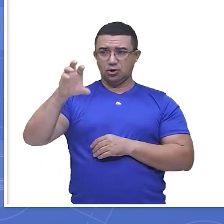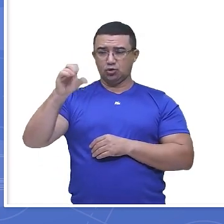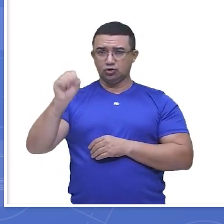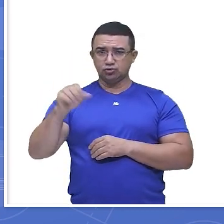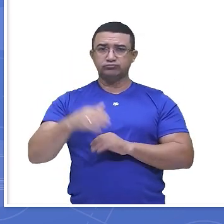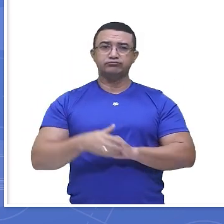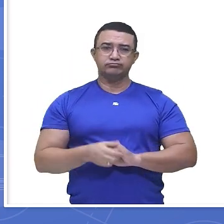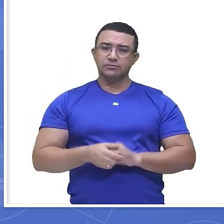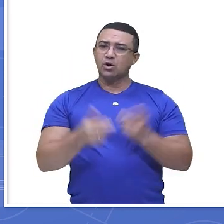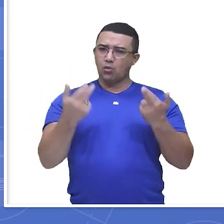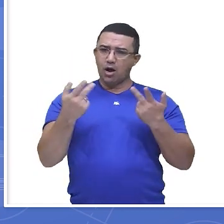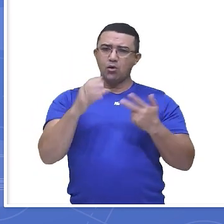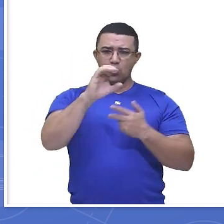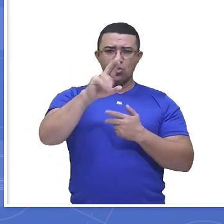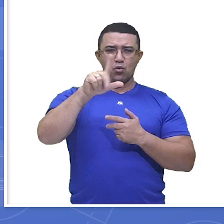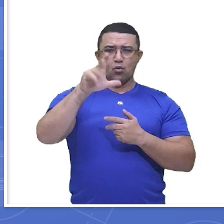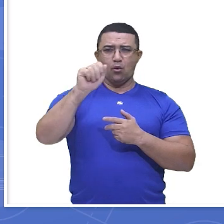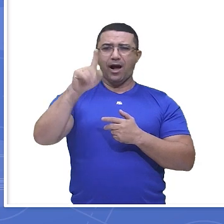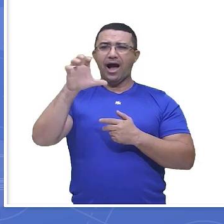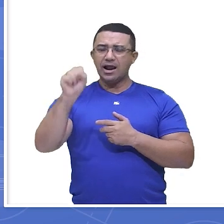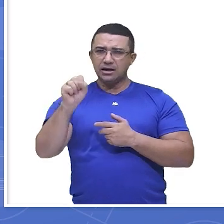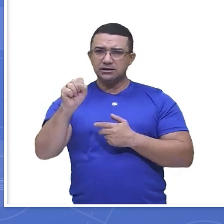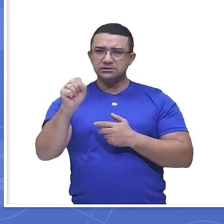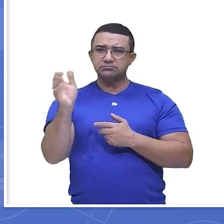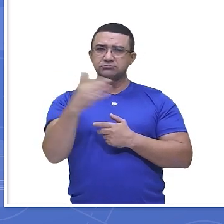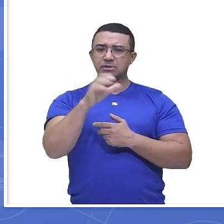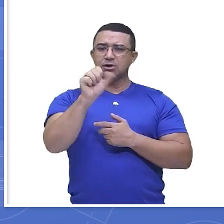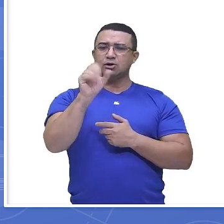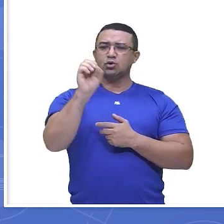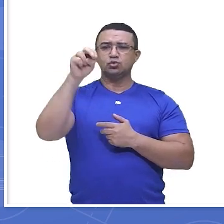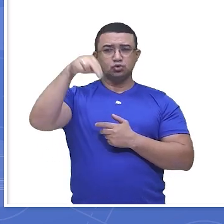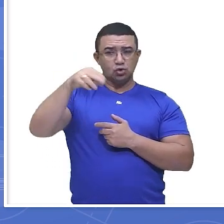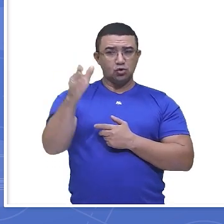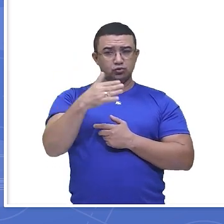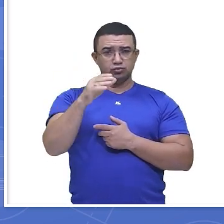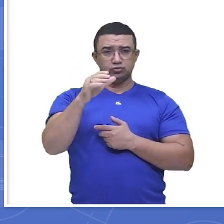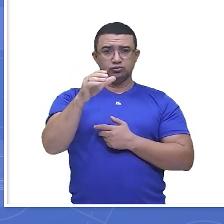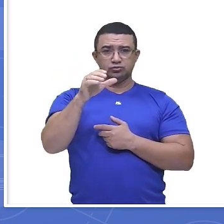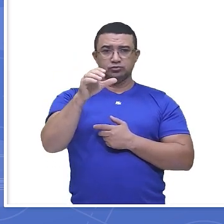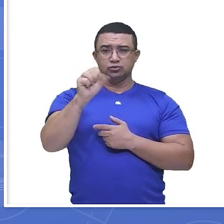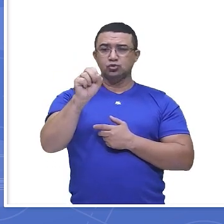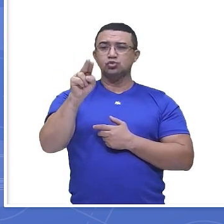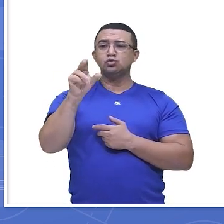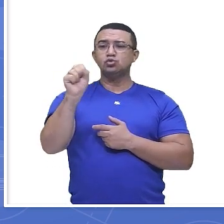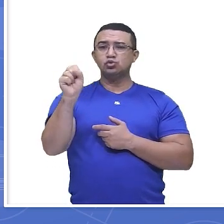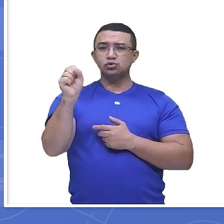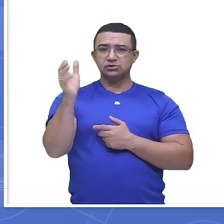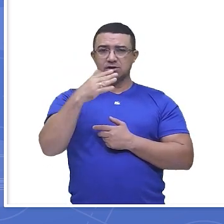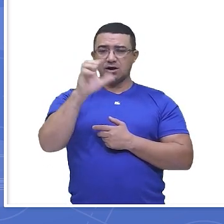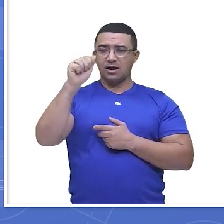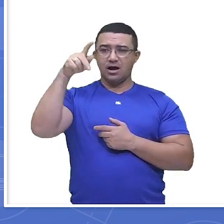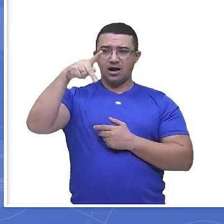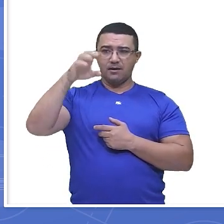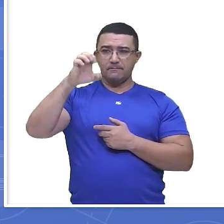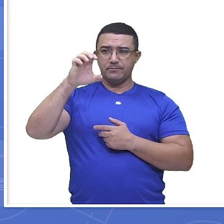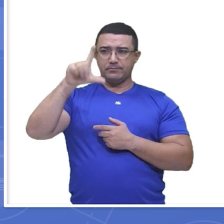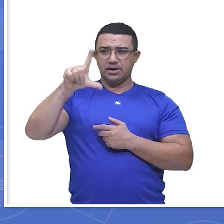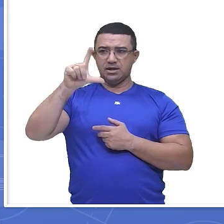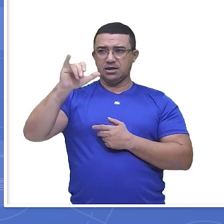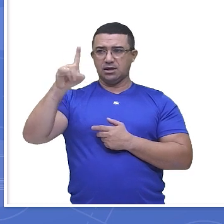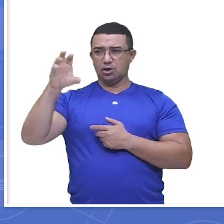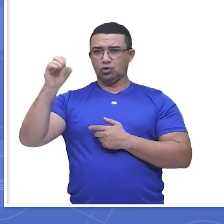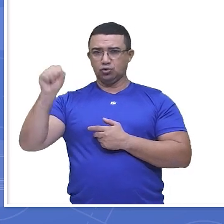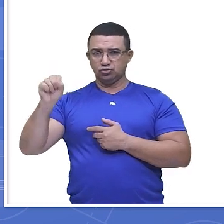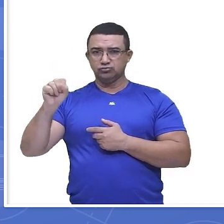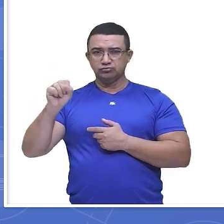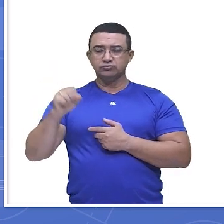Meus apelidos são. Observem, lá era tus, né? O pronome possessivo, aqui são sus, ok? Meus apelidos são. E aí